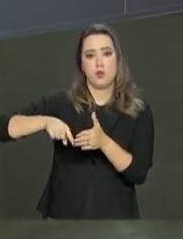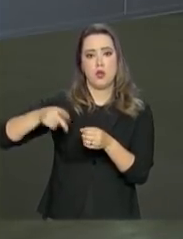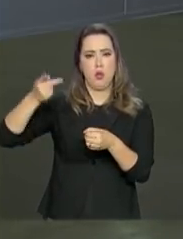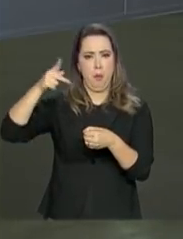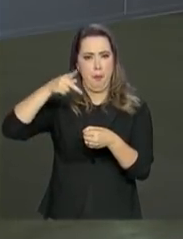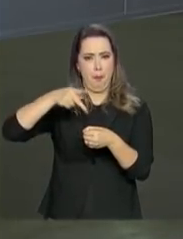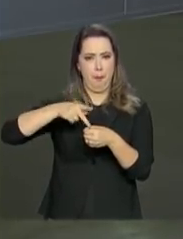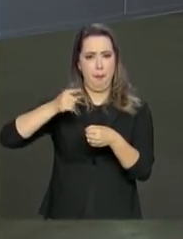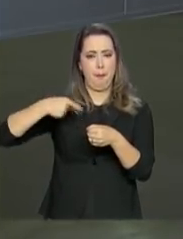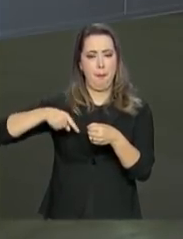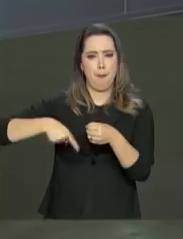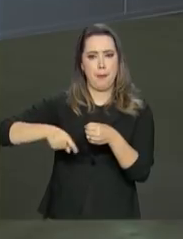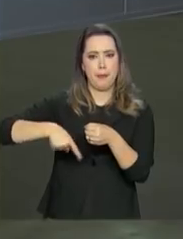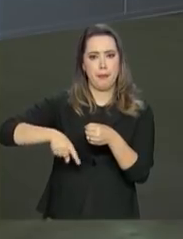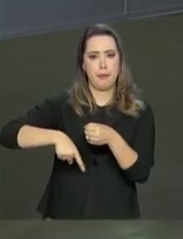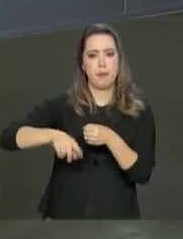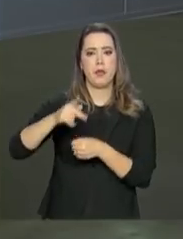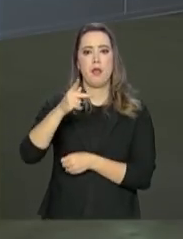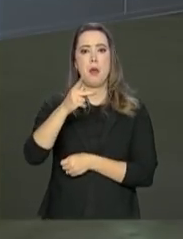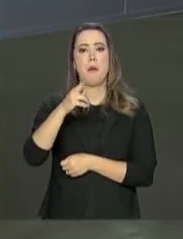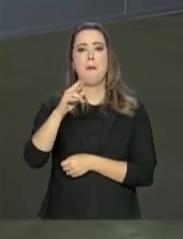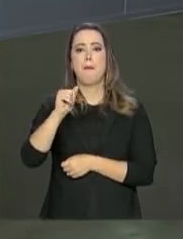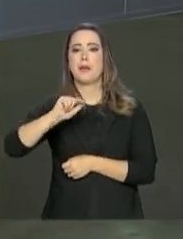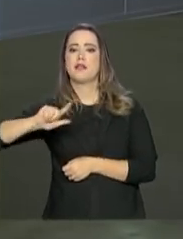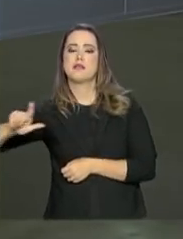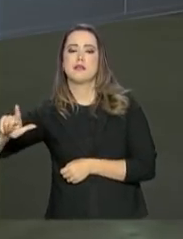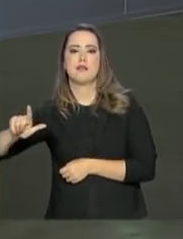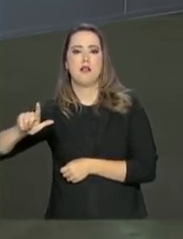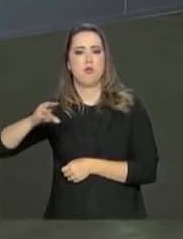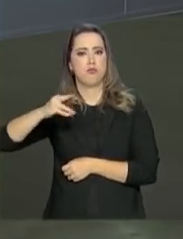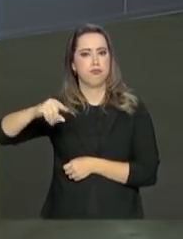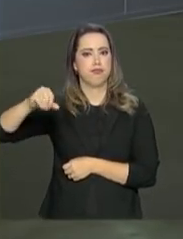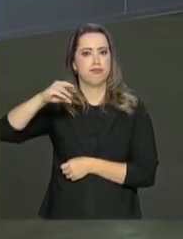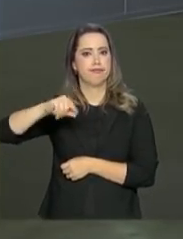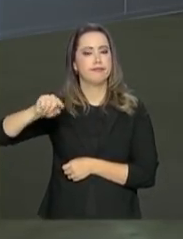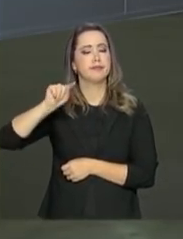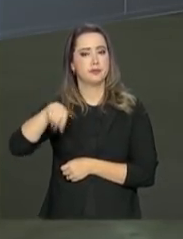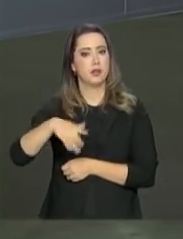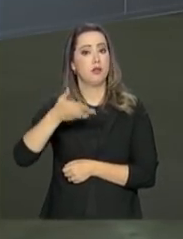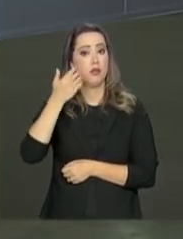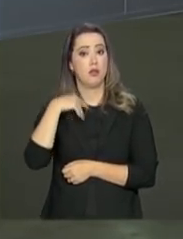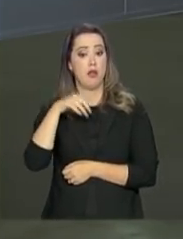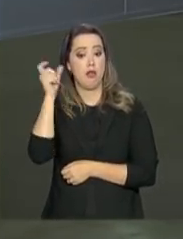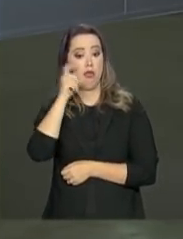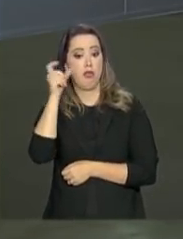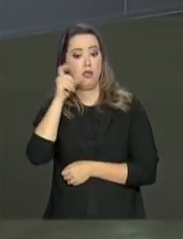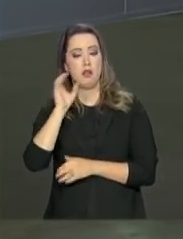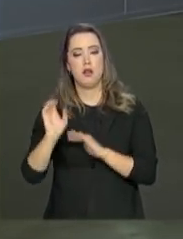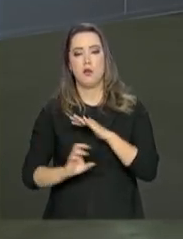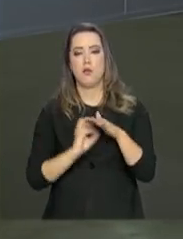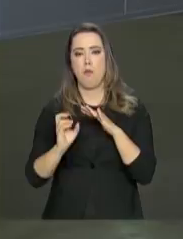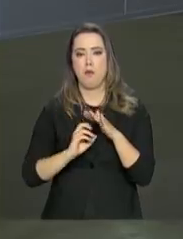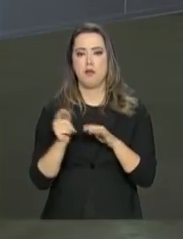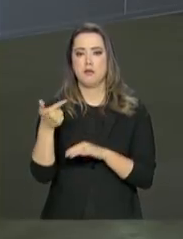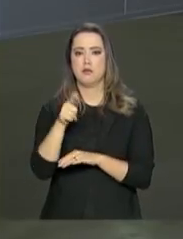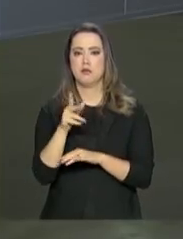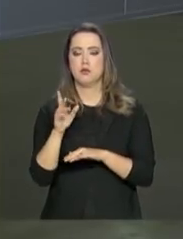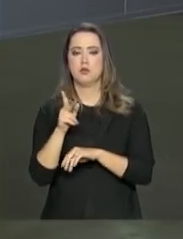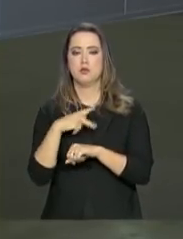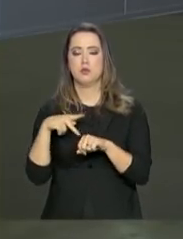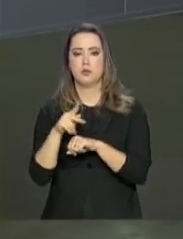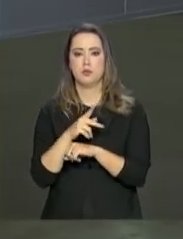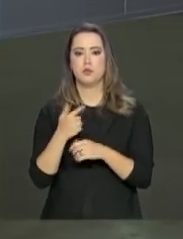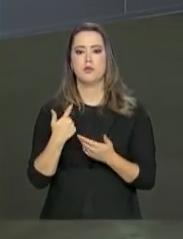atraiu grande interesse de petroleiras internacionais a agência nacional do petróleo gás natural e